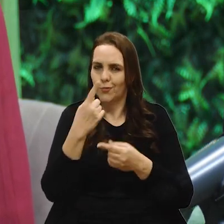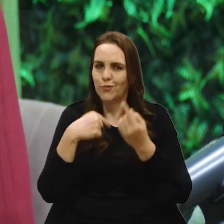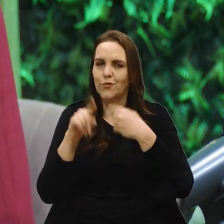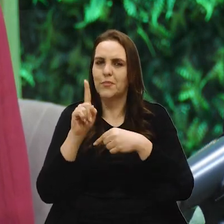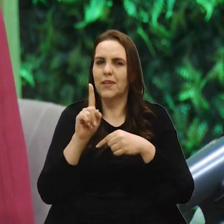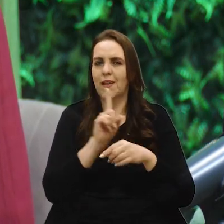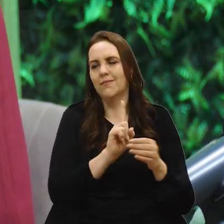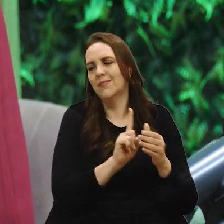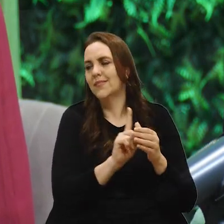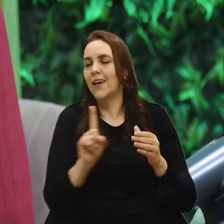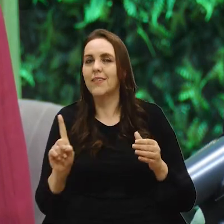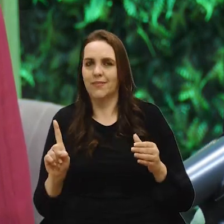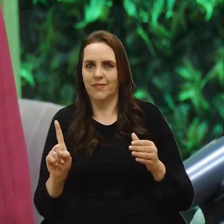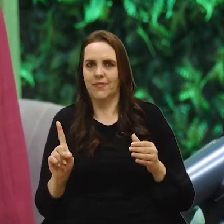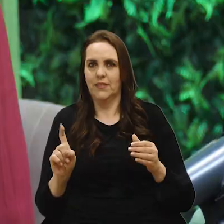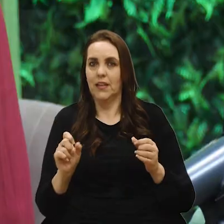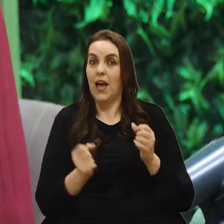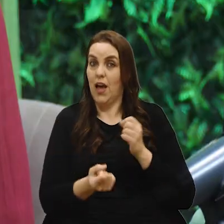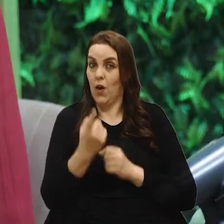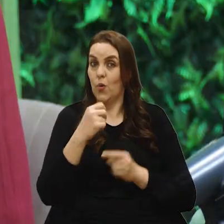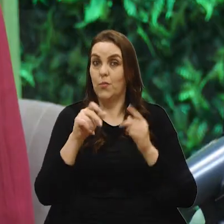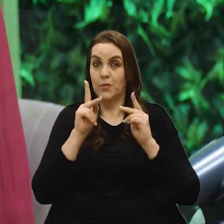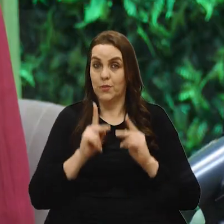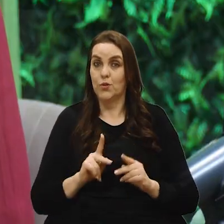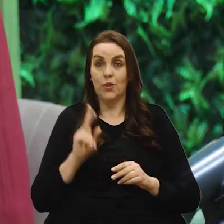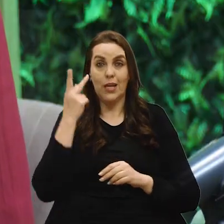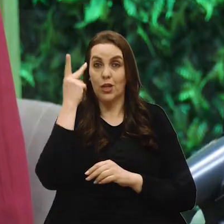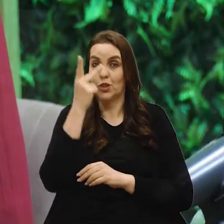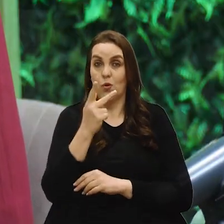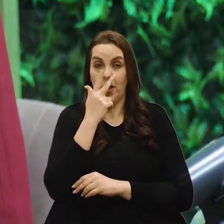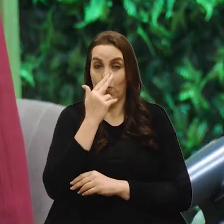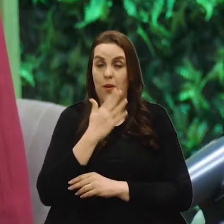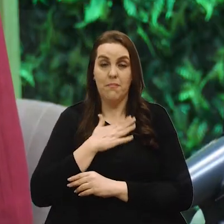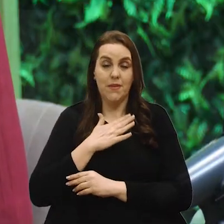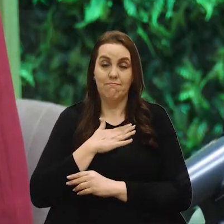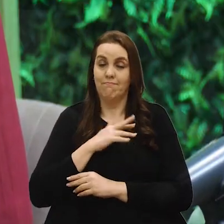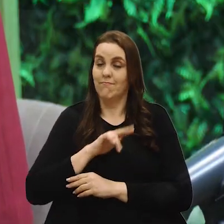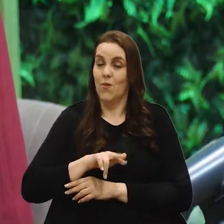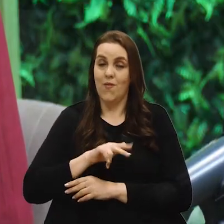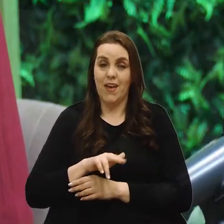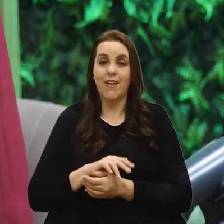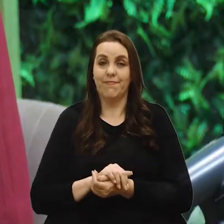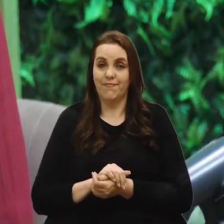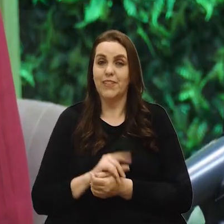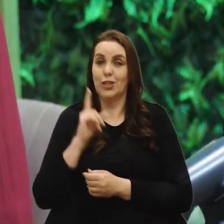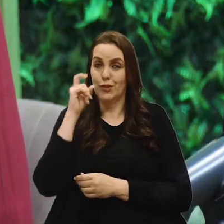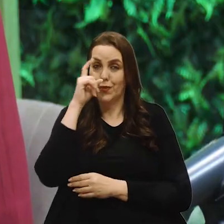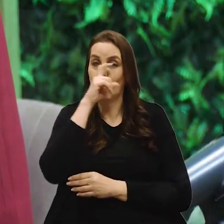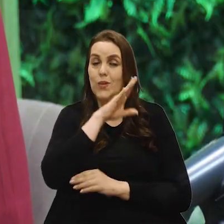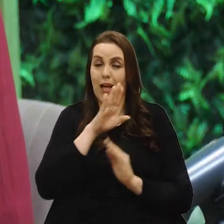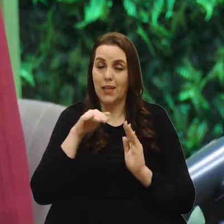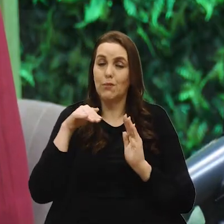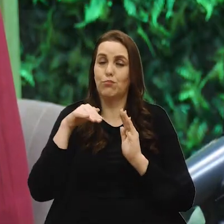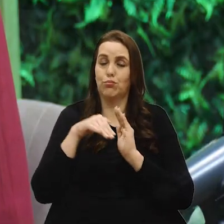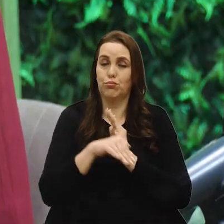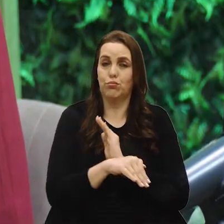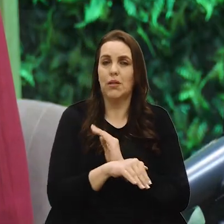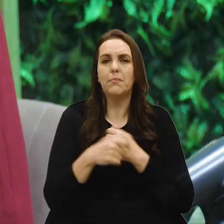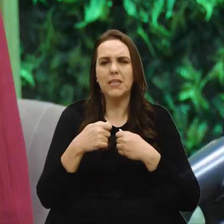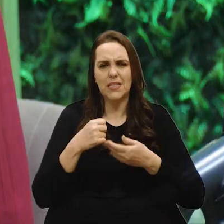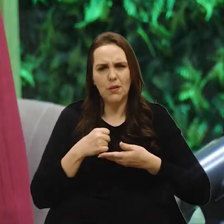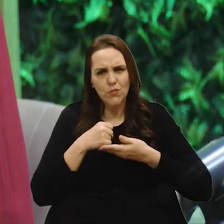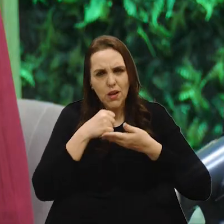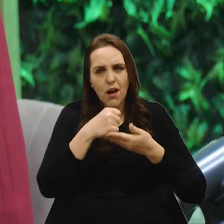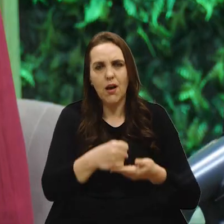pessoas não tem a mesma história que eu tenho, né? Que outros terão, e